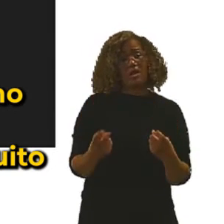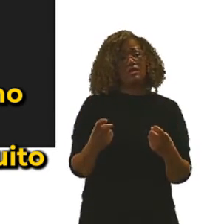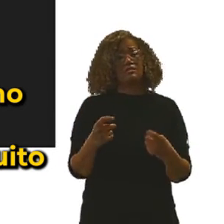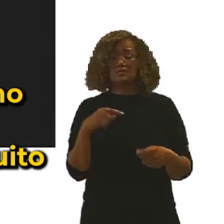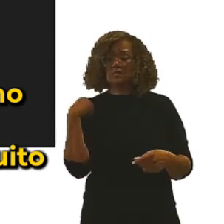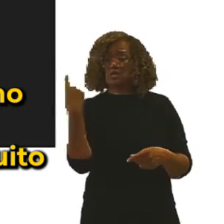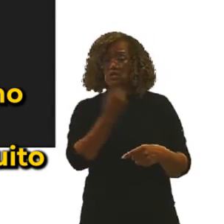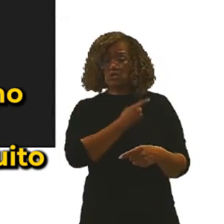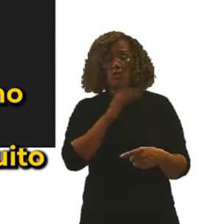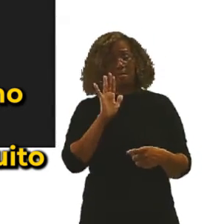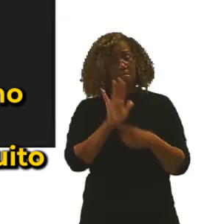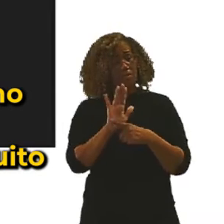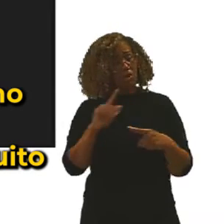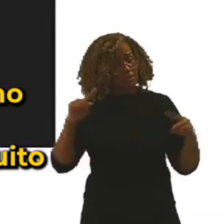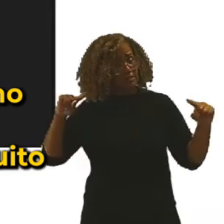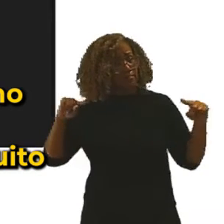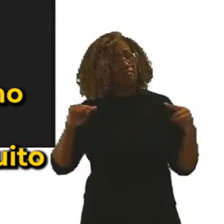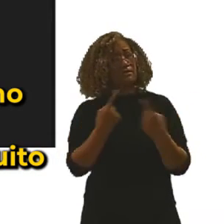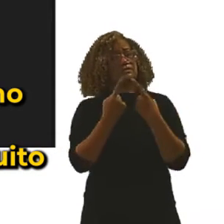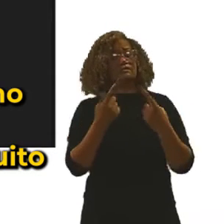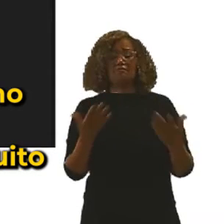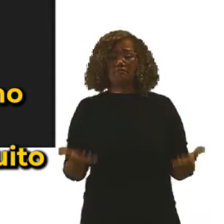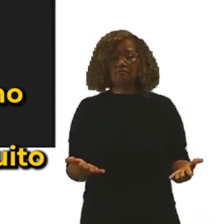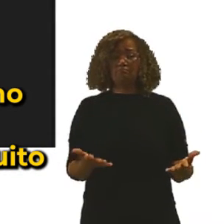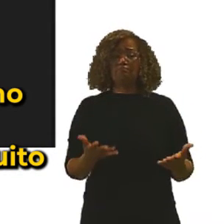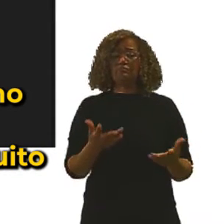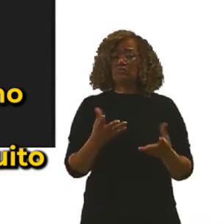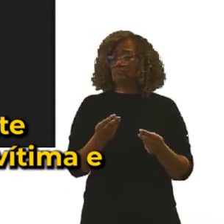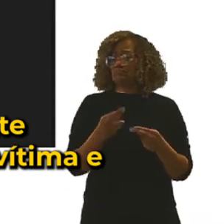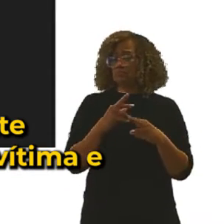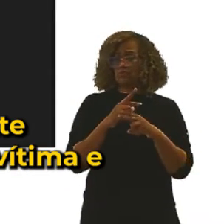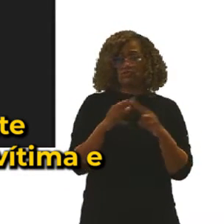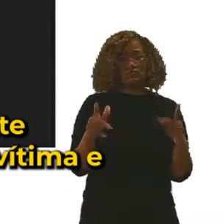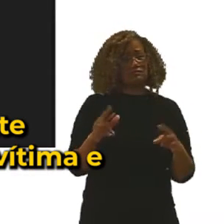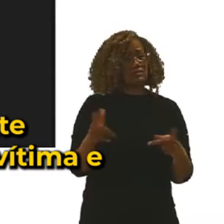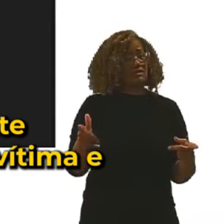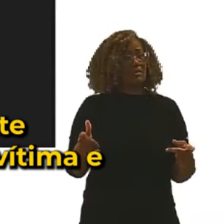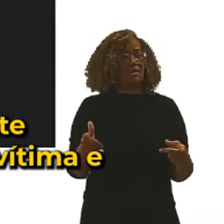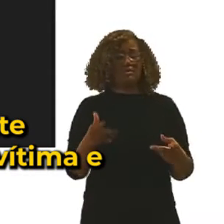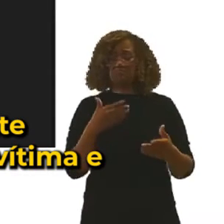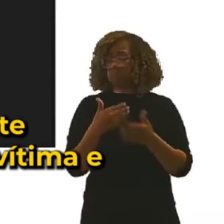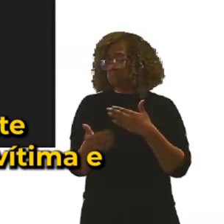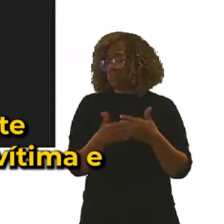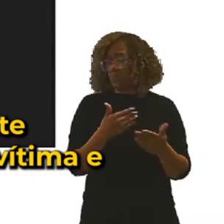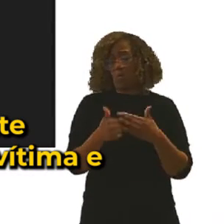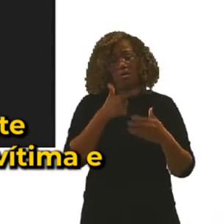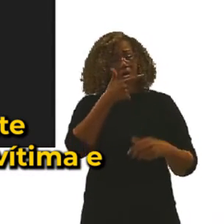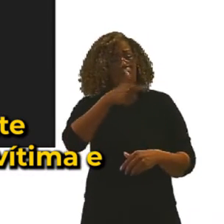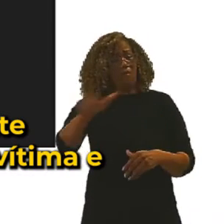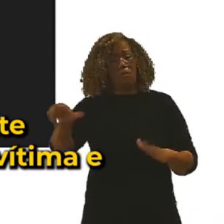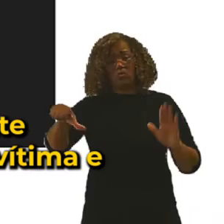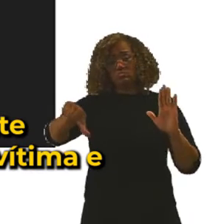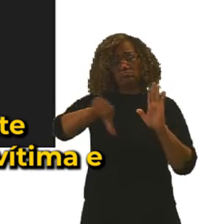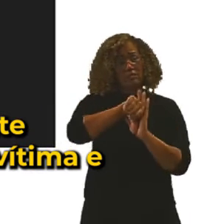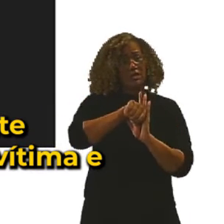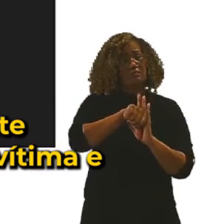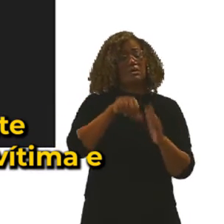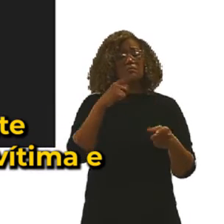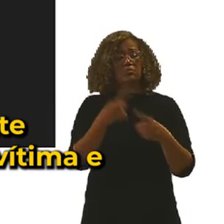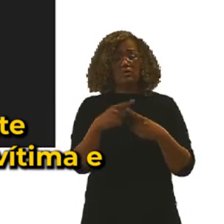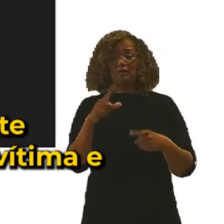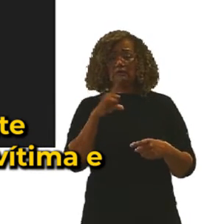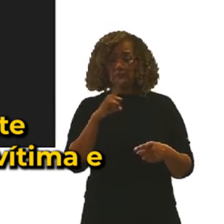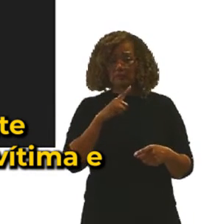no enfrentamento à violência doméstica e familiar, que é muito diferente do enfrentamento de qualquer outro crime. Especialmente porque nós temos o